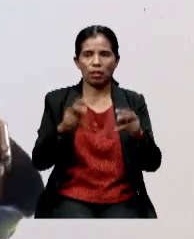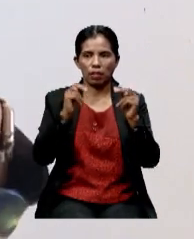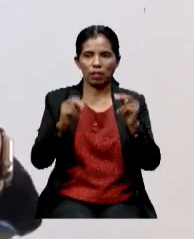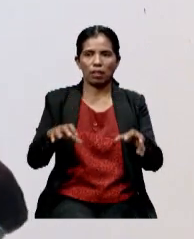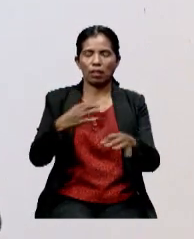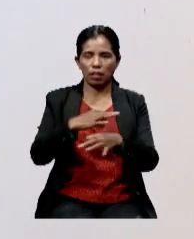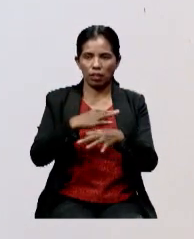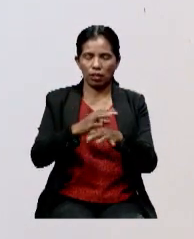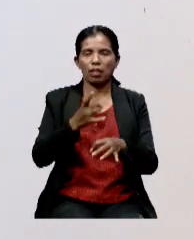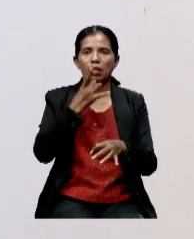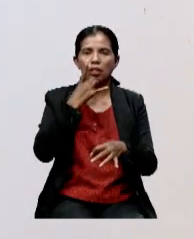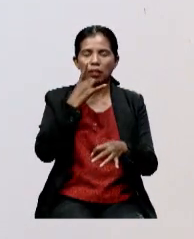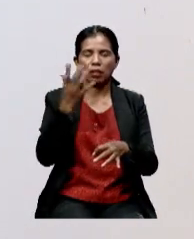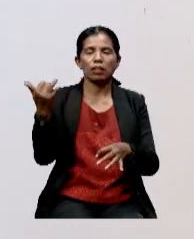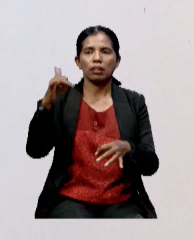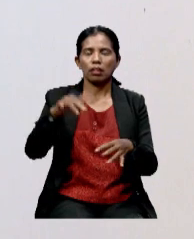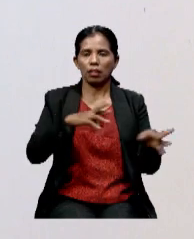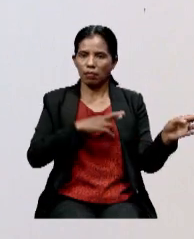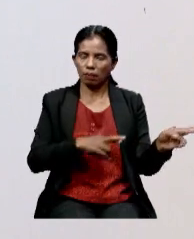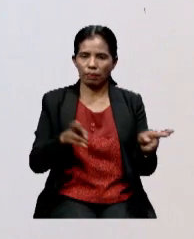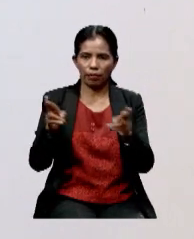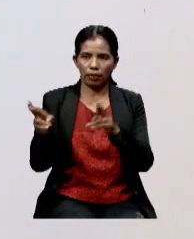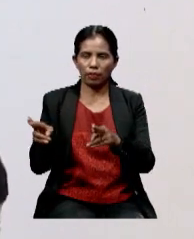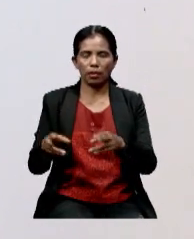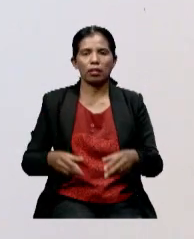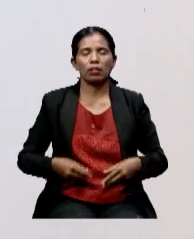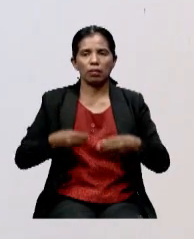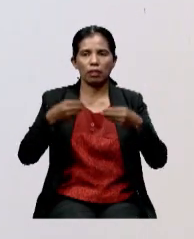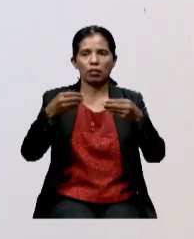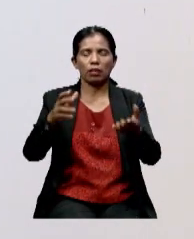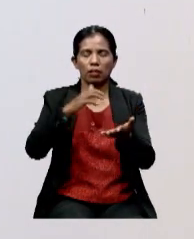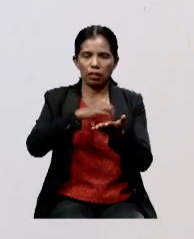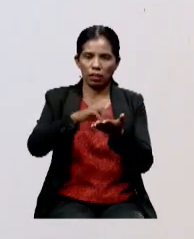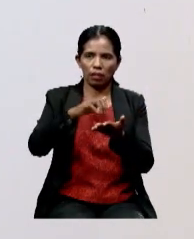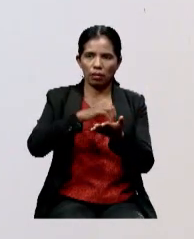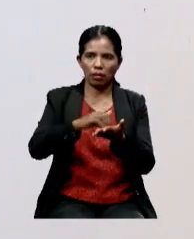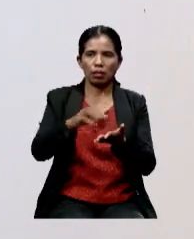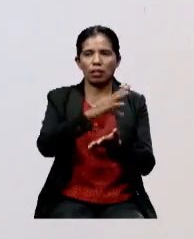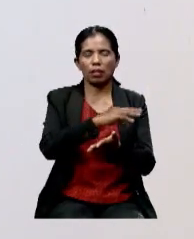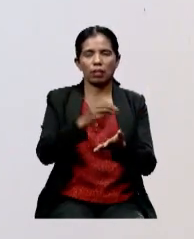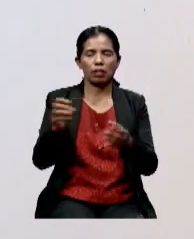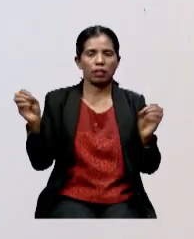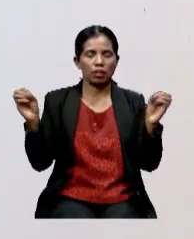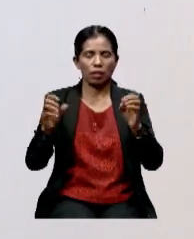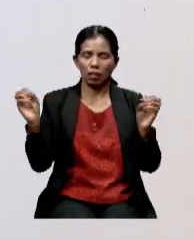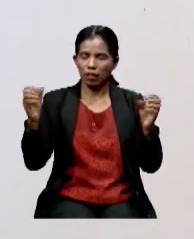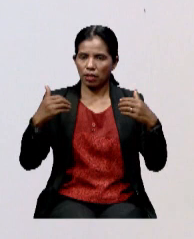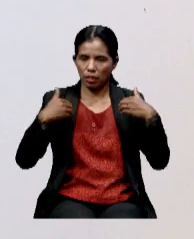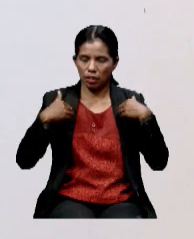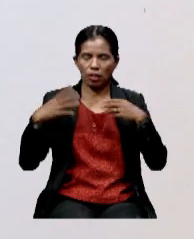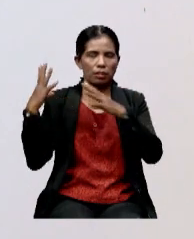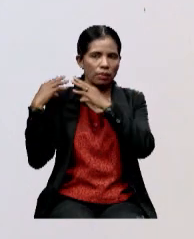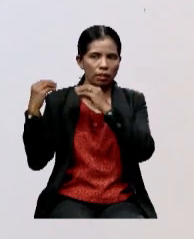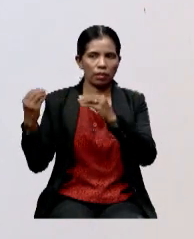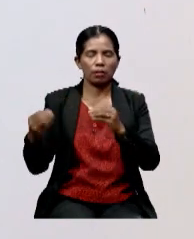hadia eletricidade. Então sira pronto a tu fo treinamento biarba se la iha experiência rene, bele